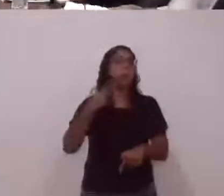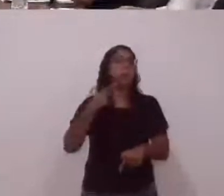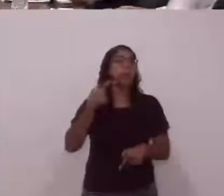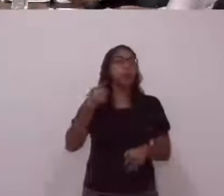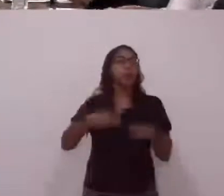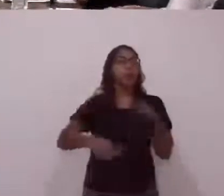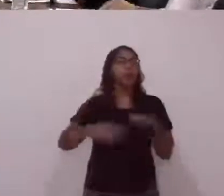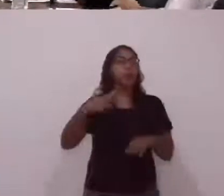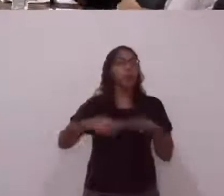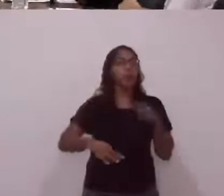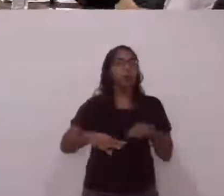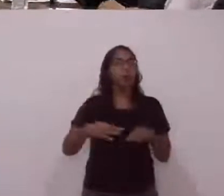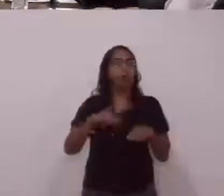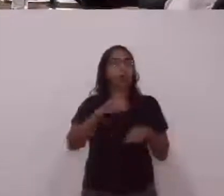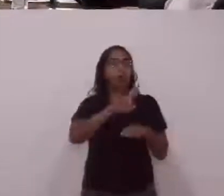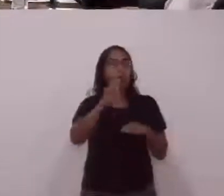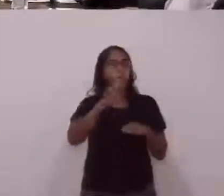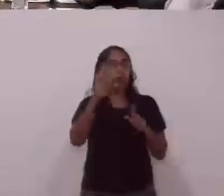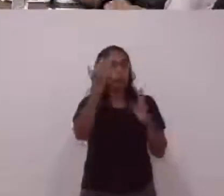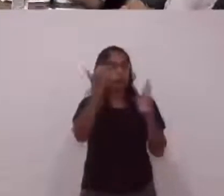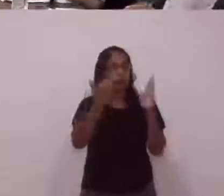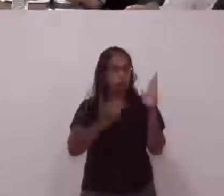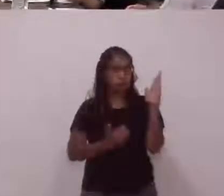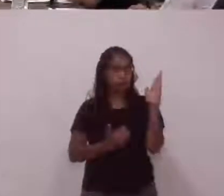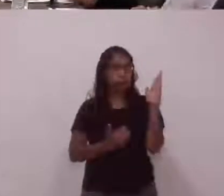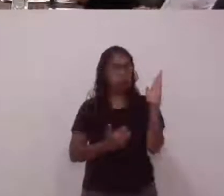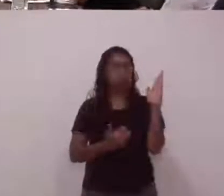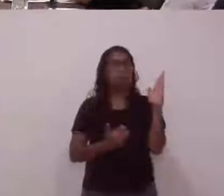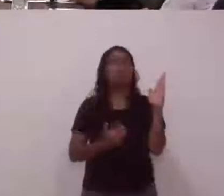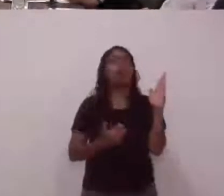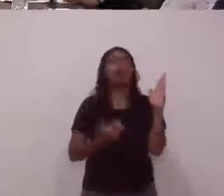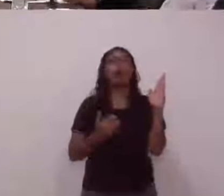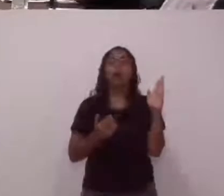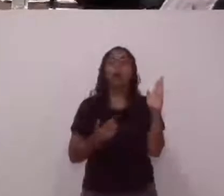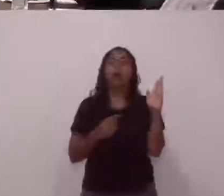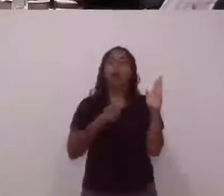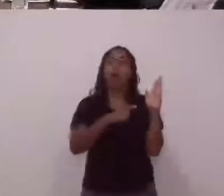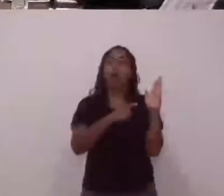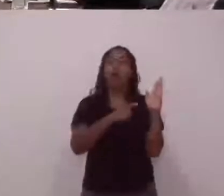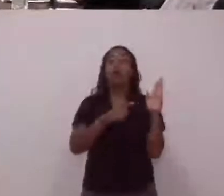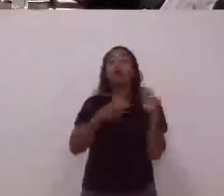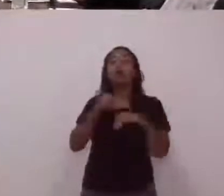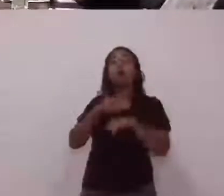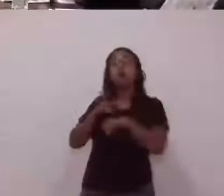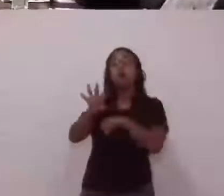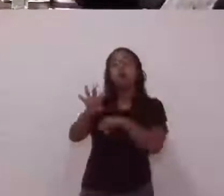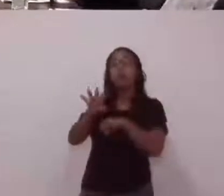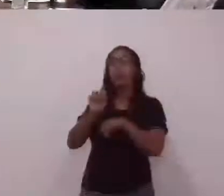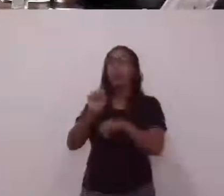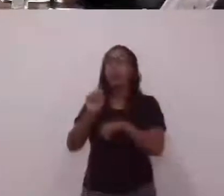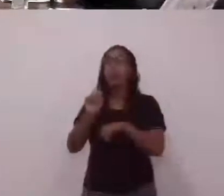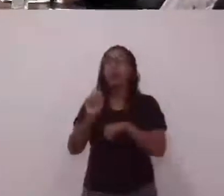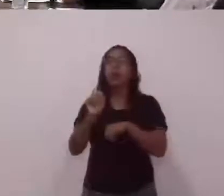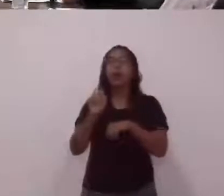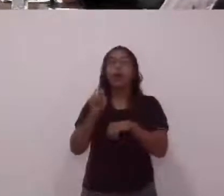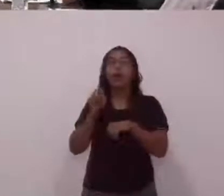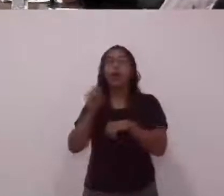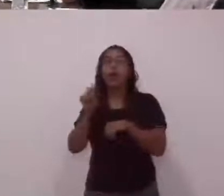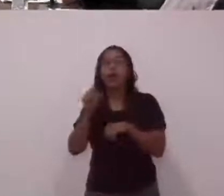abaixo identificados, vem à presença de Vossa Excelência propor ação civil pública de